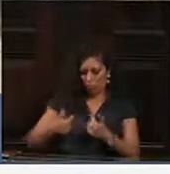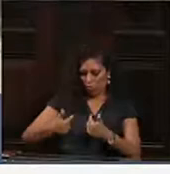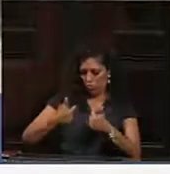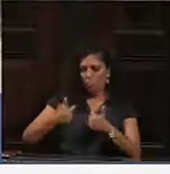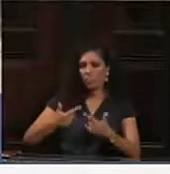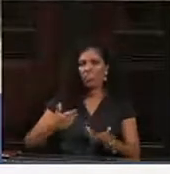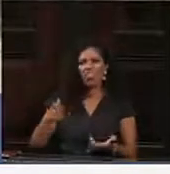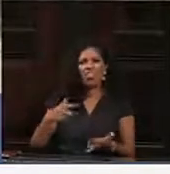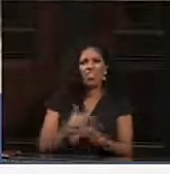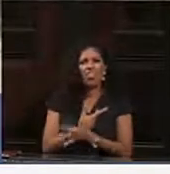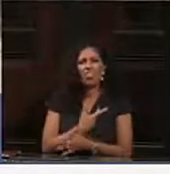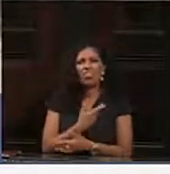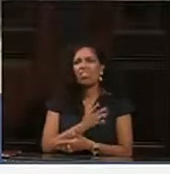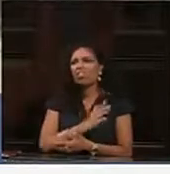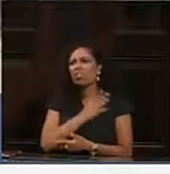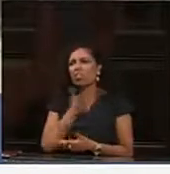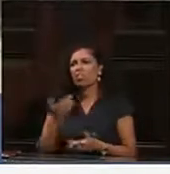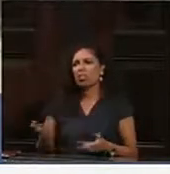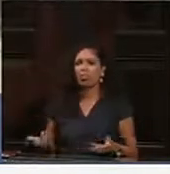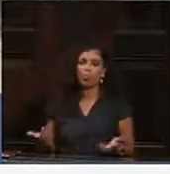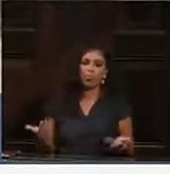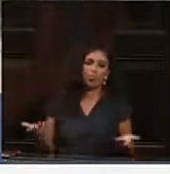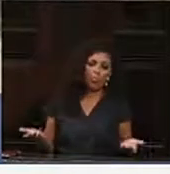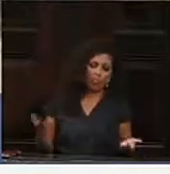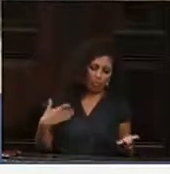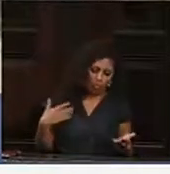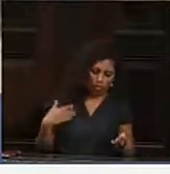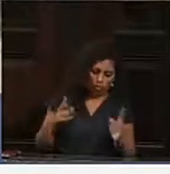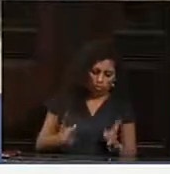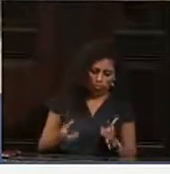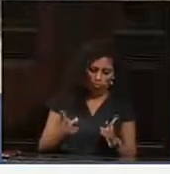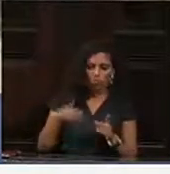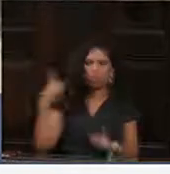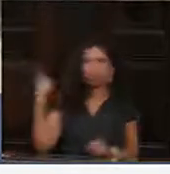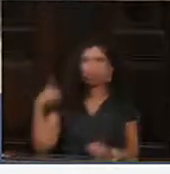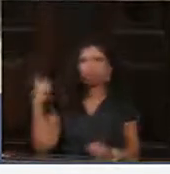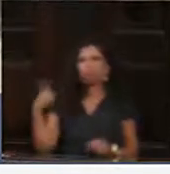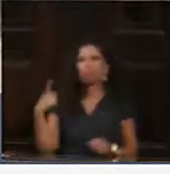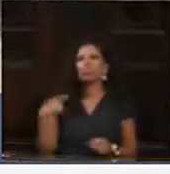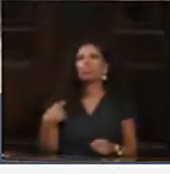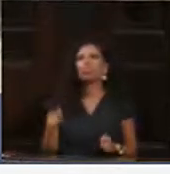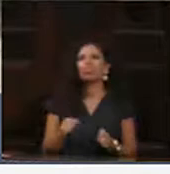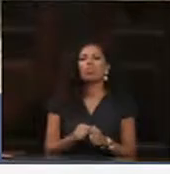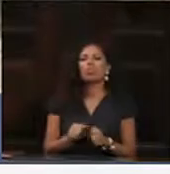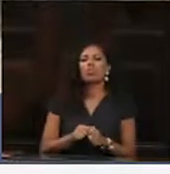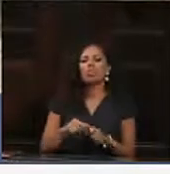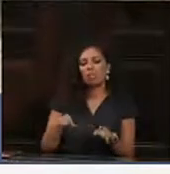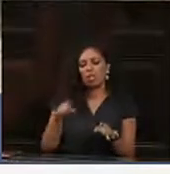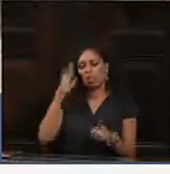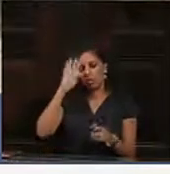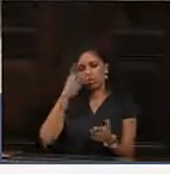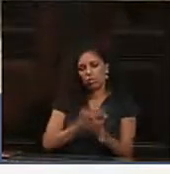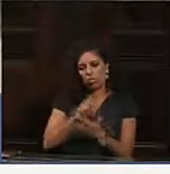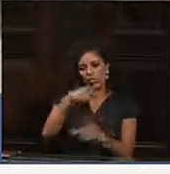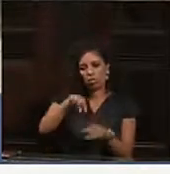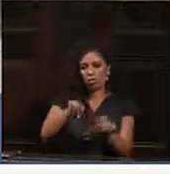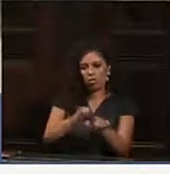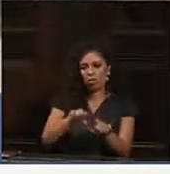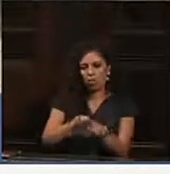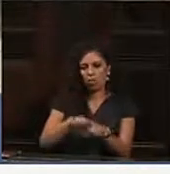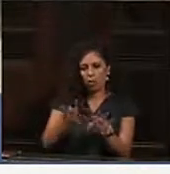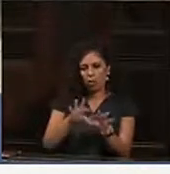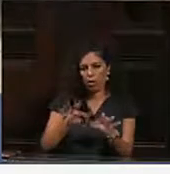presidente. Então, Zaca, enquanto eu for parlamentar, tenho certeza que Vossa Excelência também, e for tudo